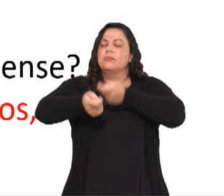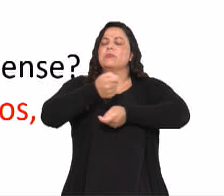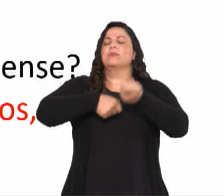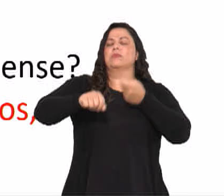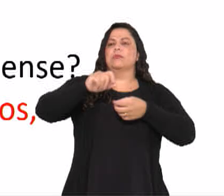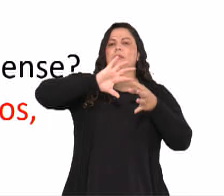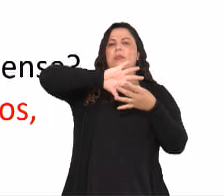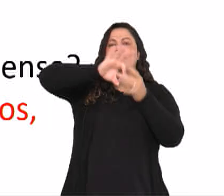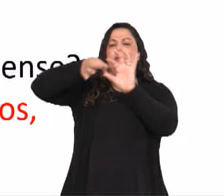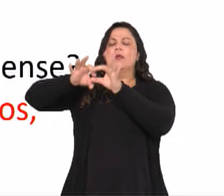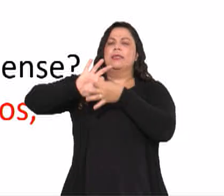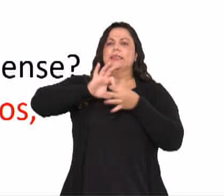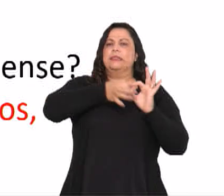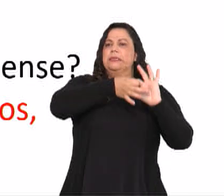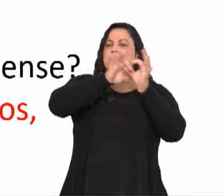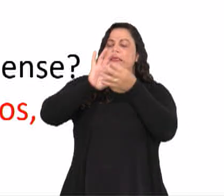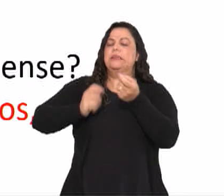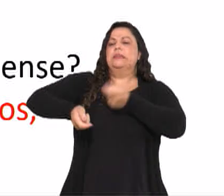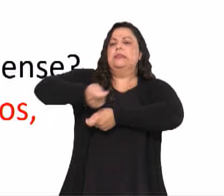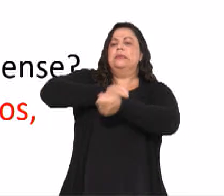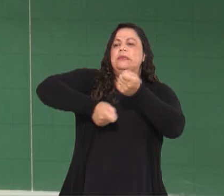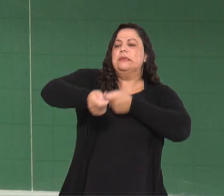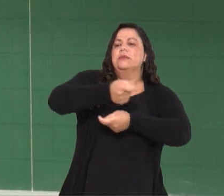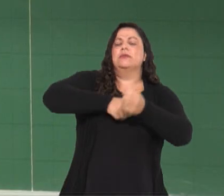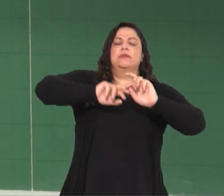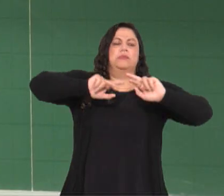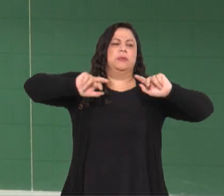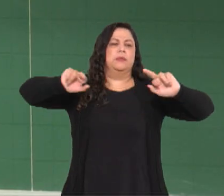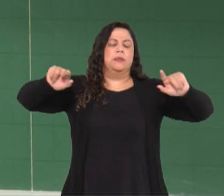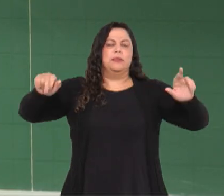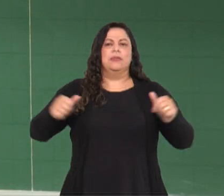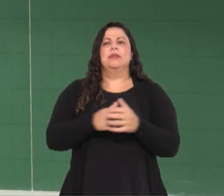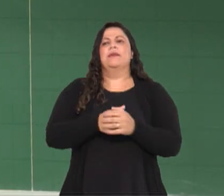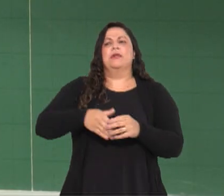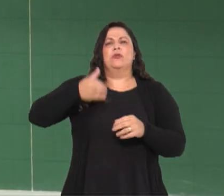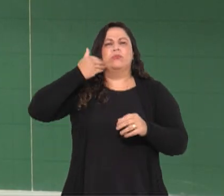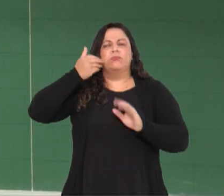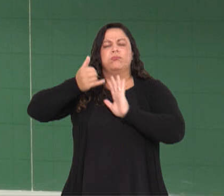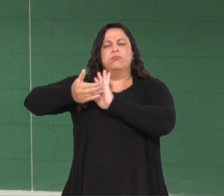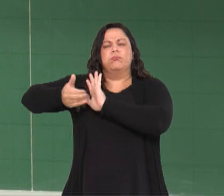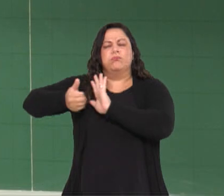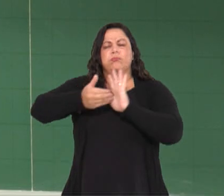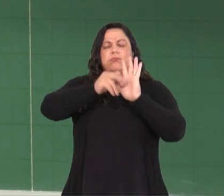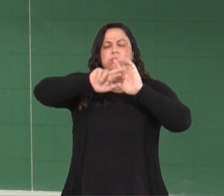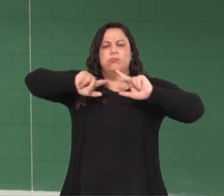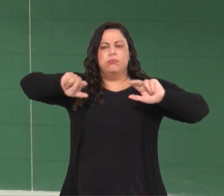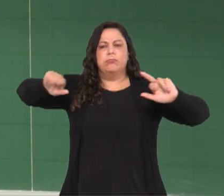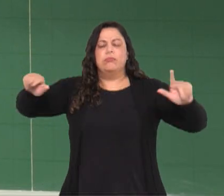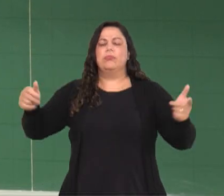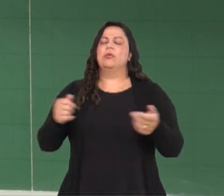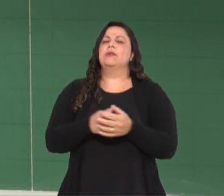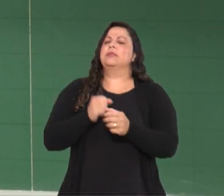ciclos econômicos, então, as explorações, né, de várias atividades que ocorreram aí ao longo